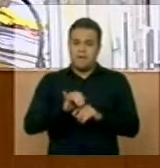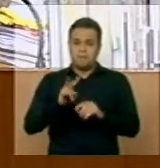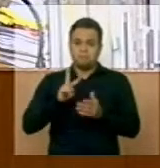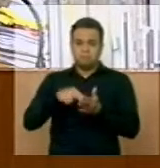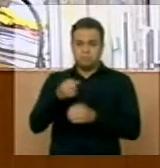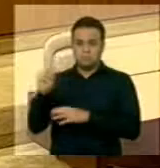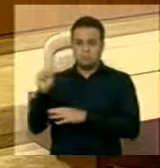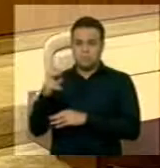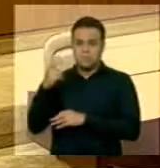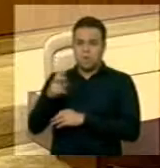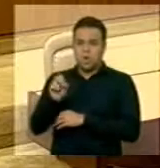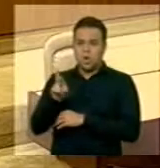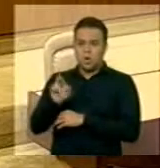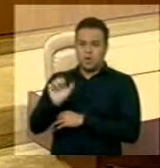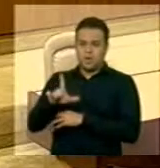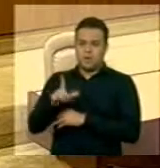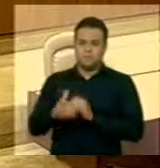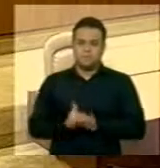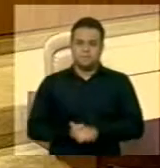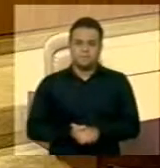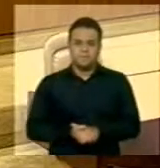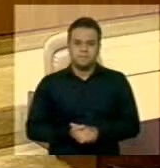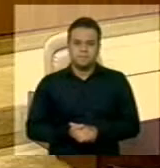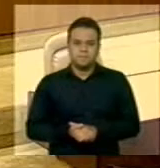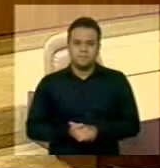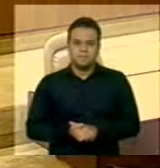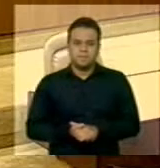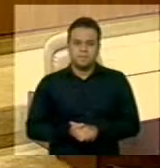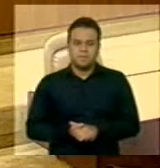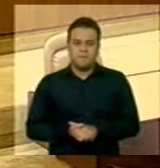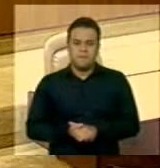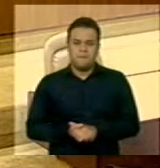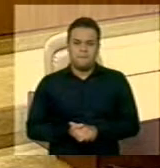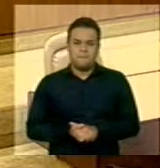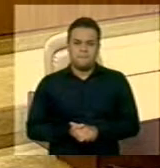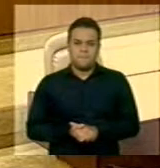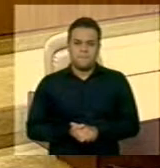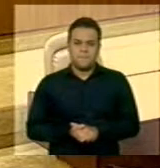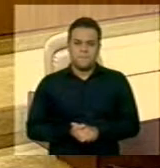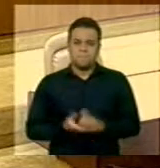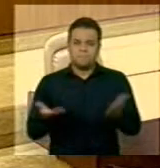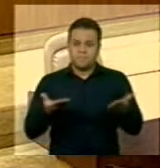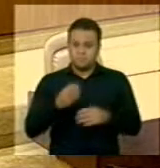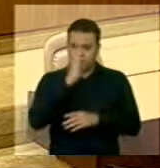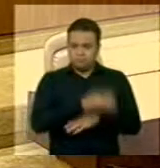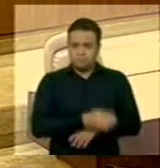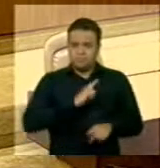Vossa Excelência com a palavra. Pois não, senhora presidente, ministros pares, esta ação direta em